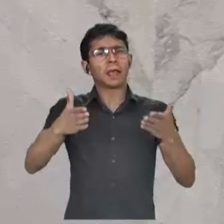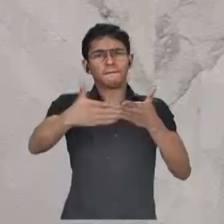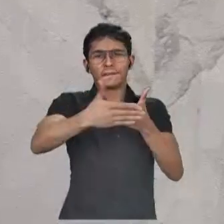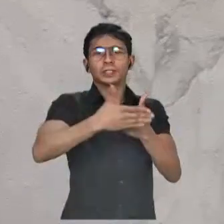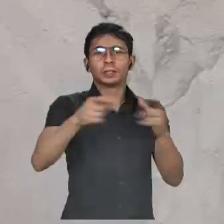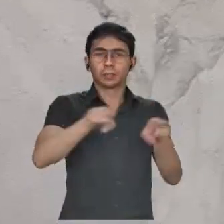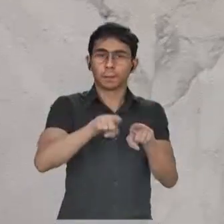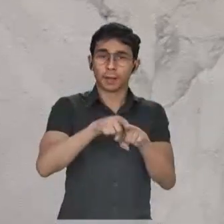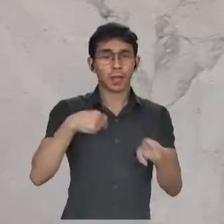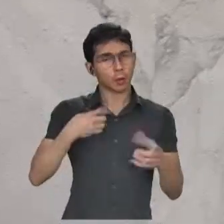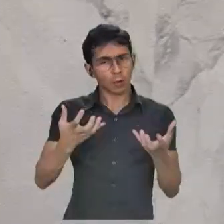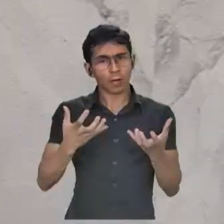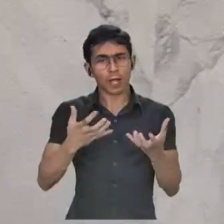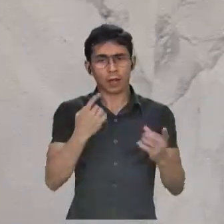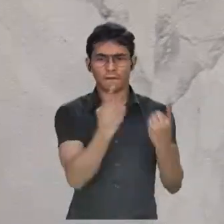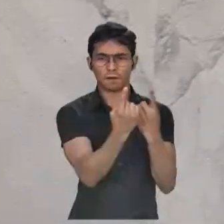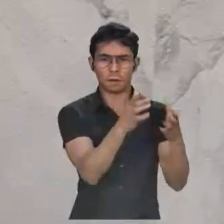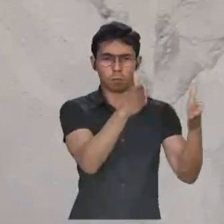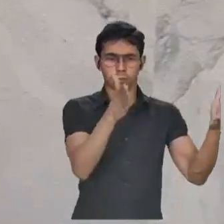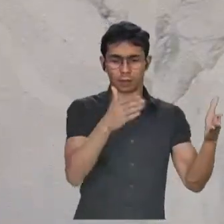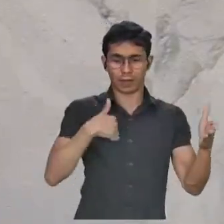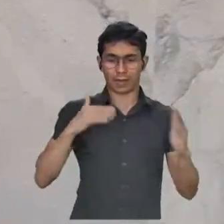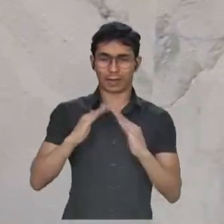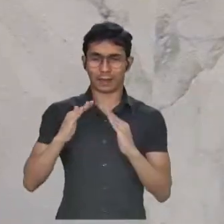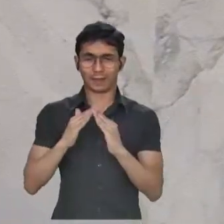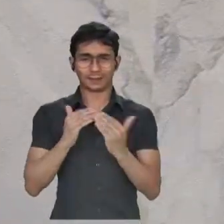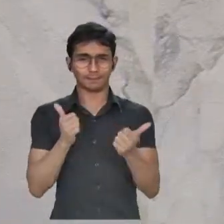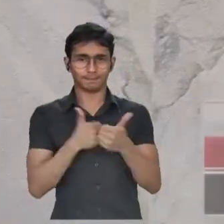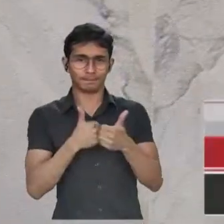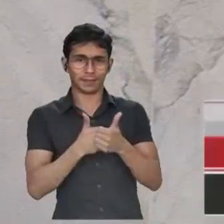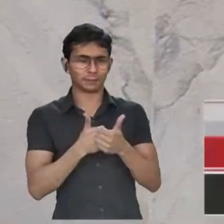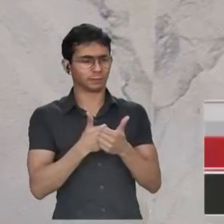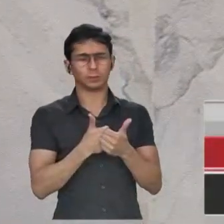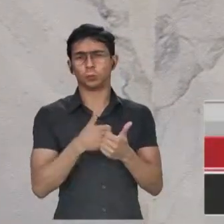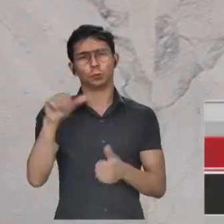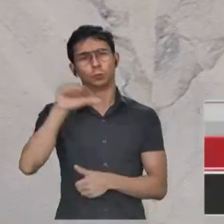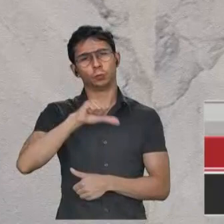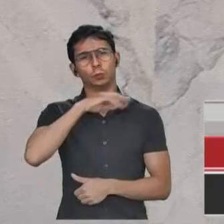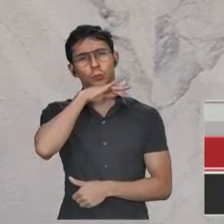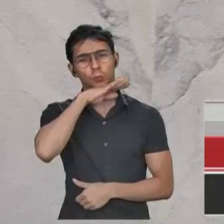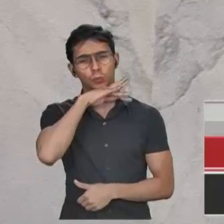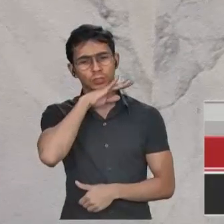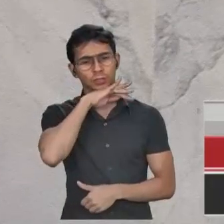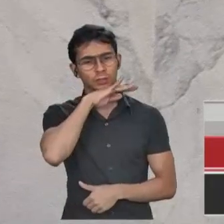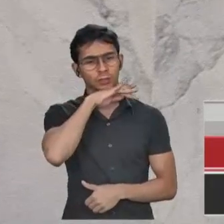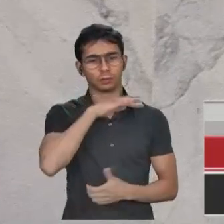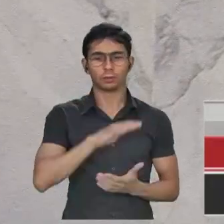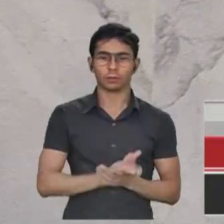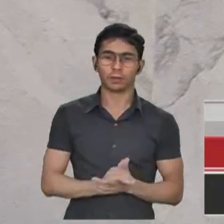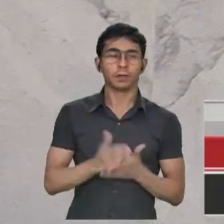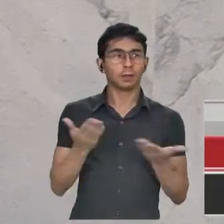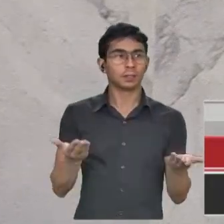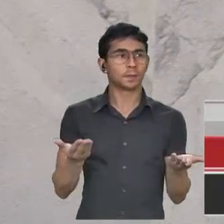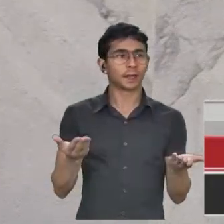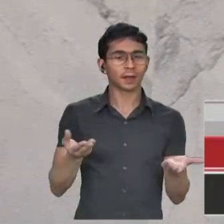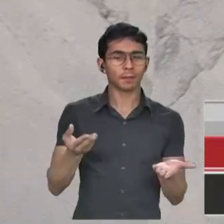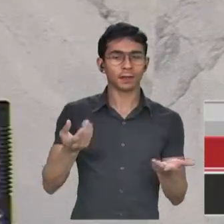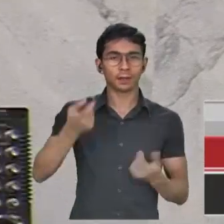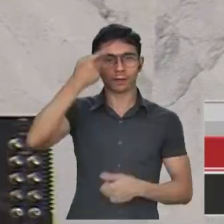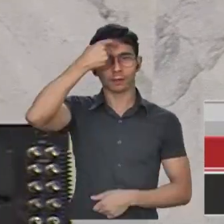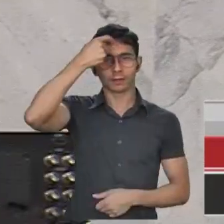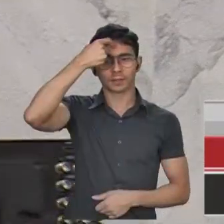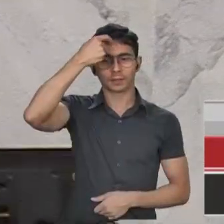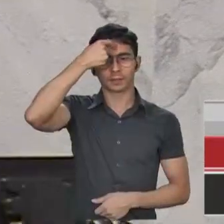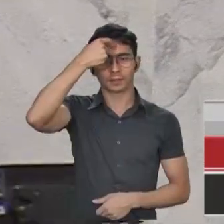mãe perto de casa e inferno trânsito vou pedir pra fechar a avenida também deputado ulices são gente como colocar a mão na consciência